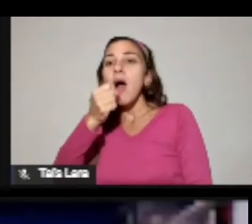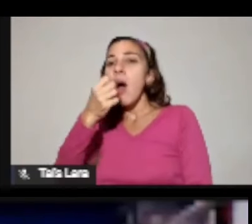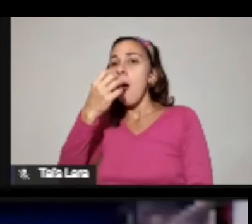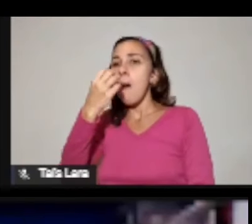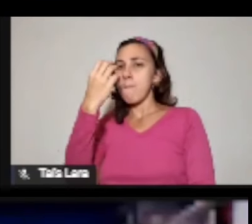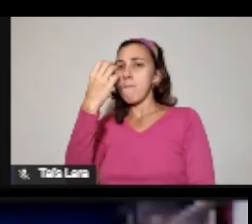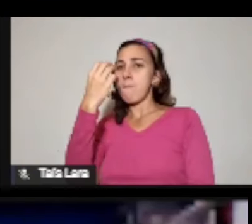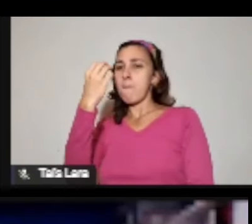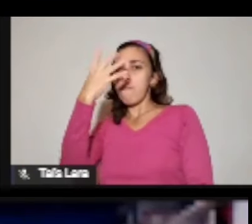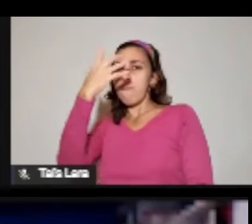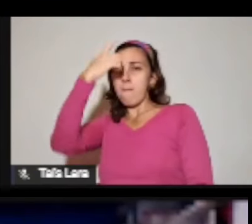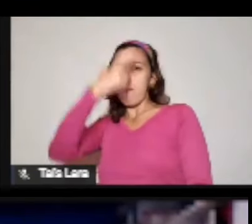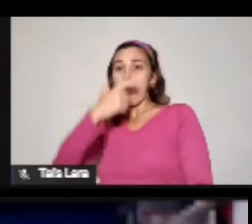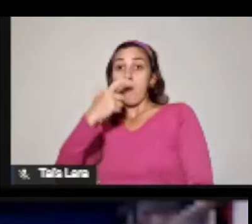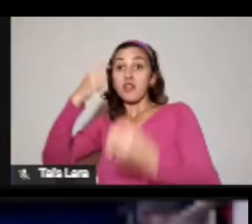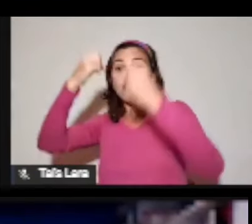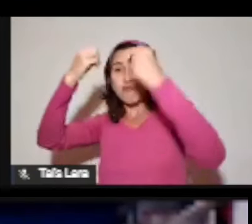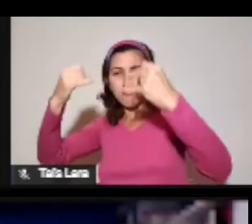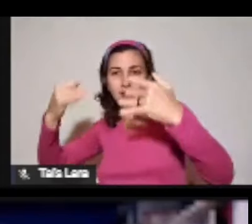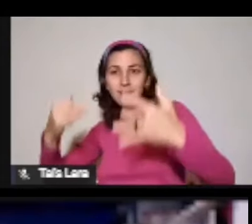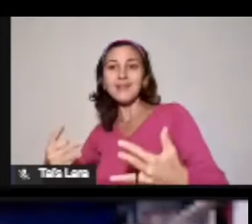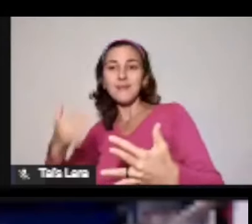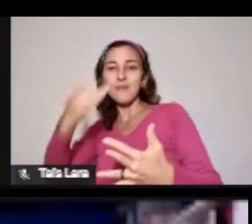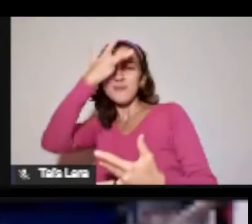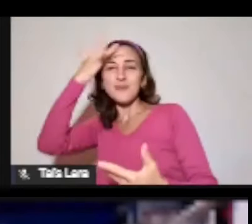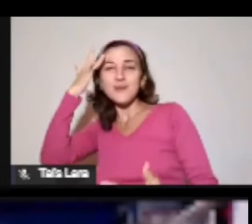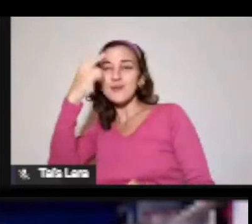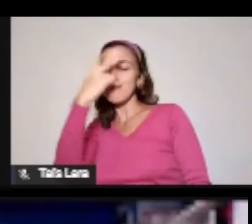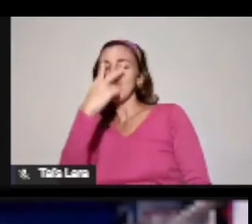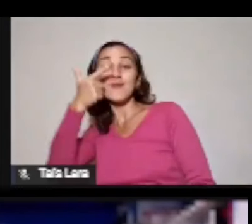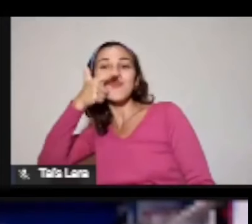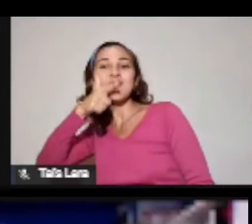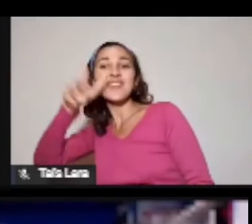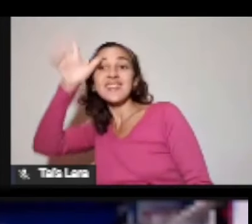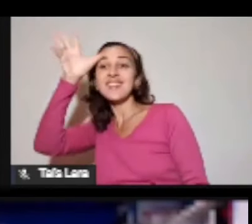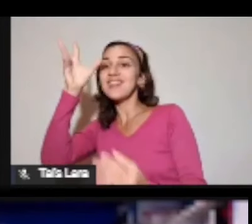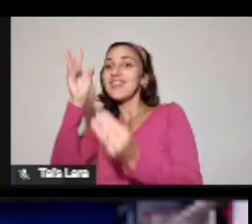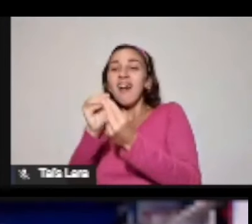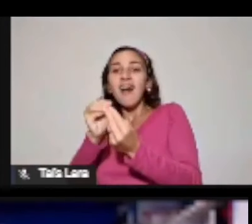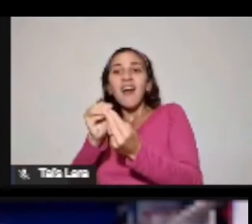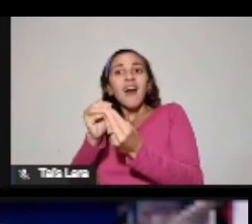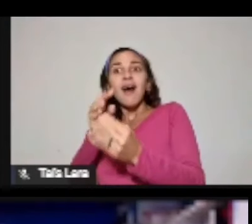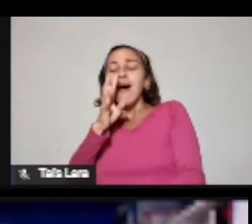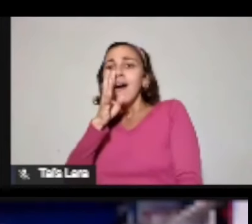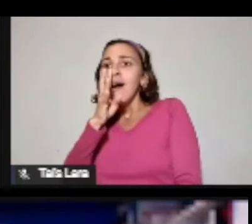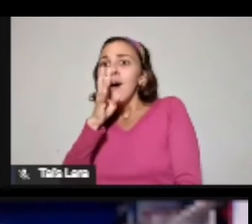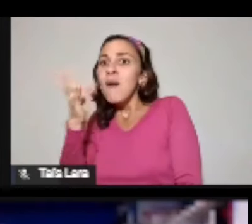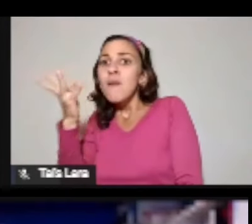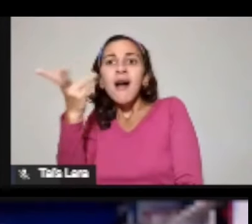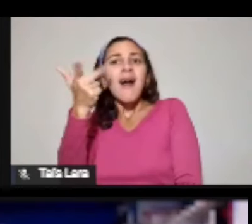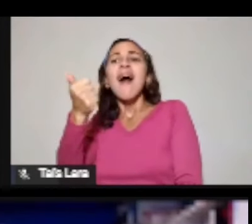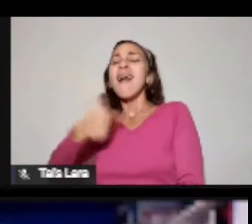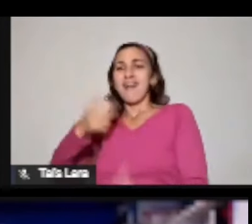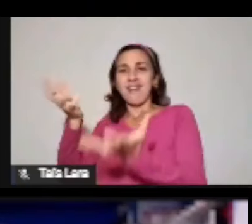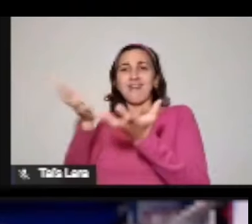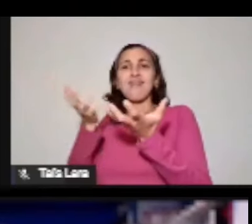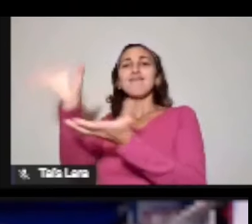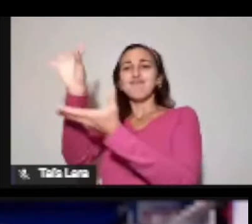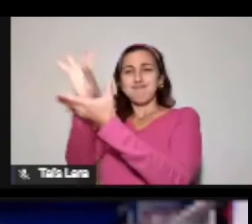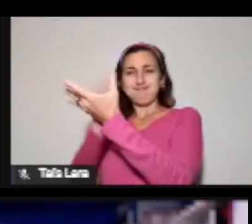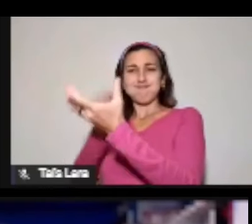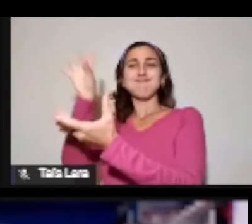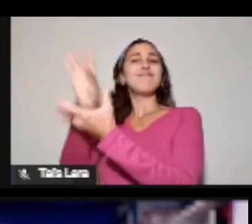sem audiodescrição daqui para frente, porque se a gente quer incluir todo mundo, a gente está falando de infâncias.